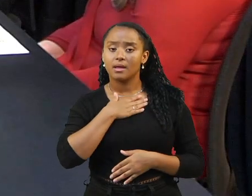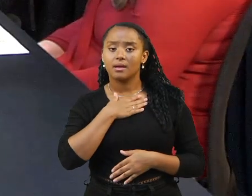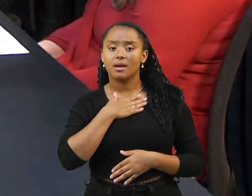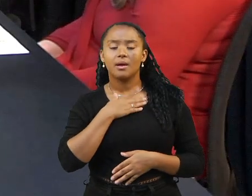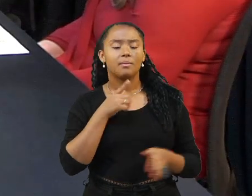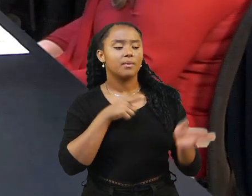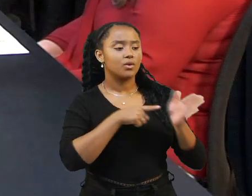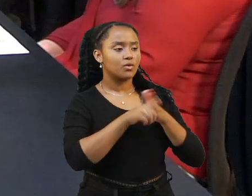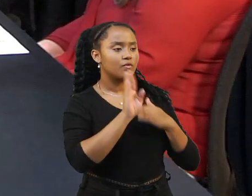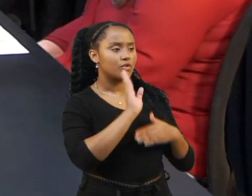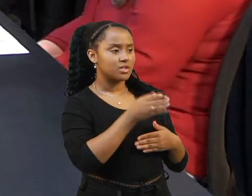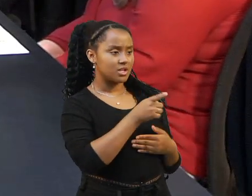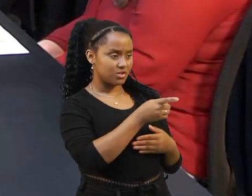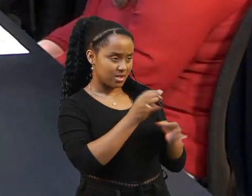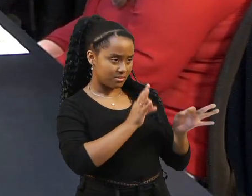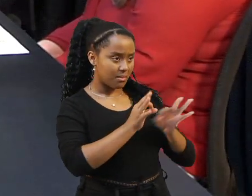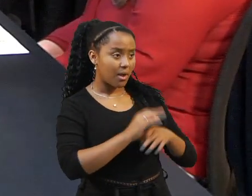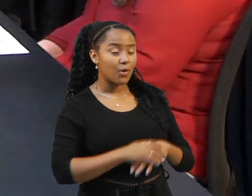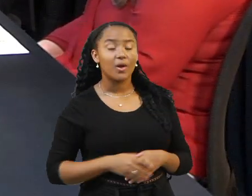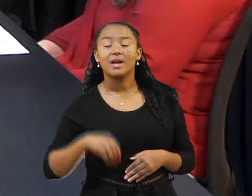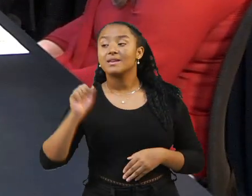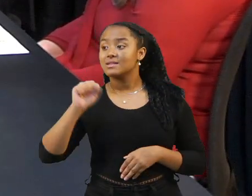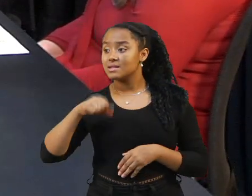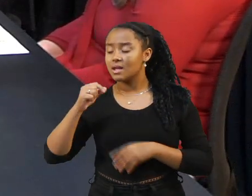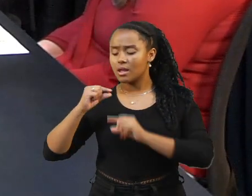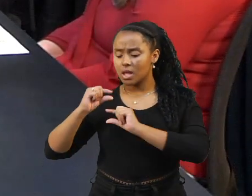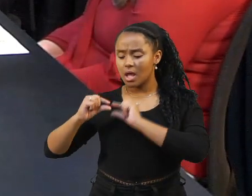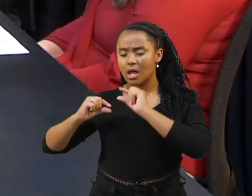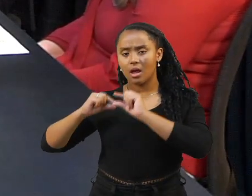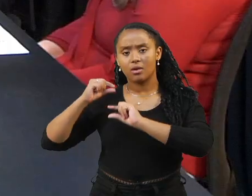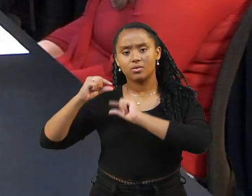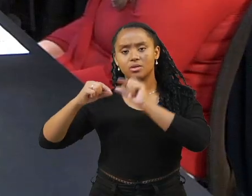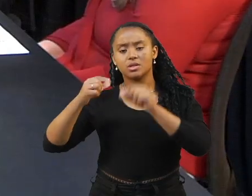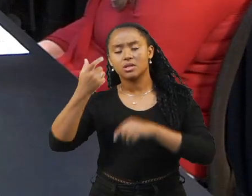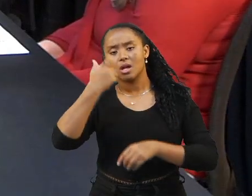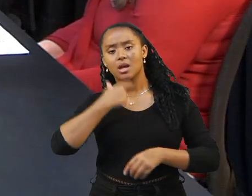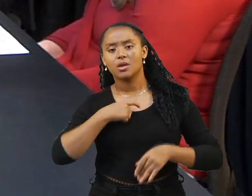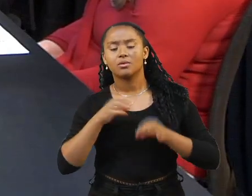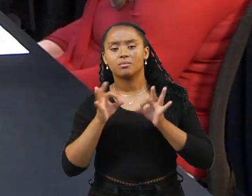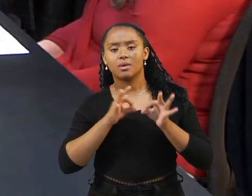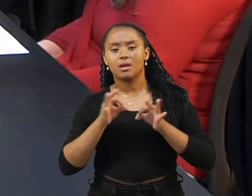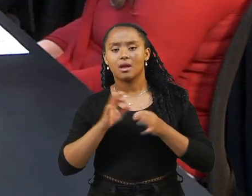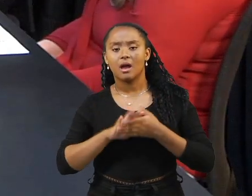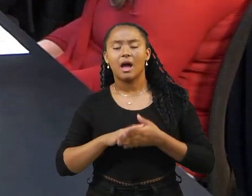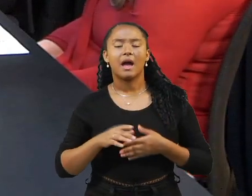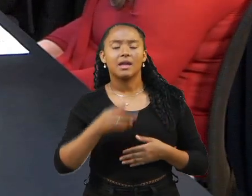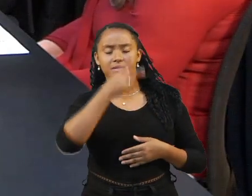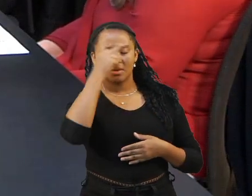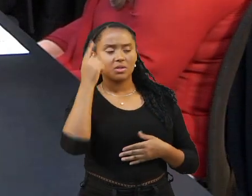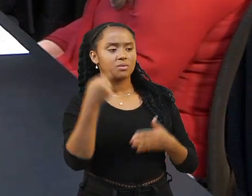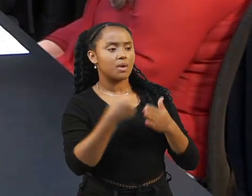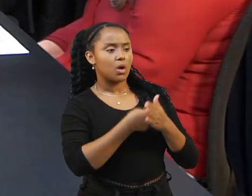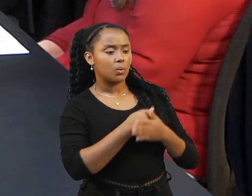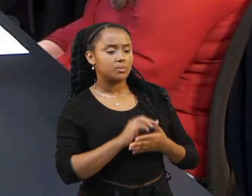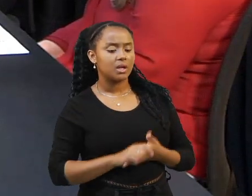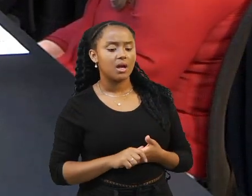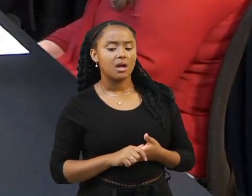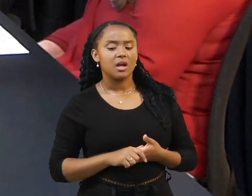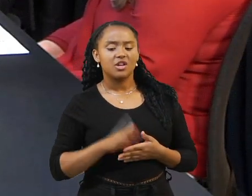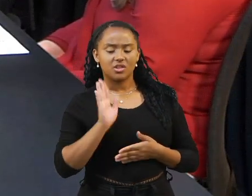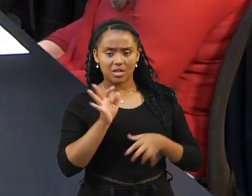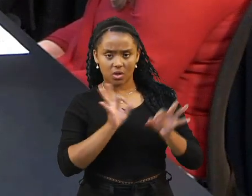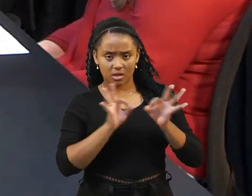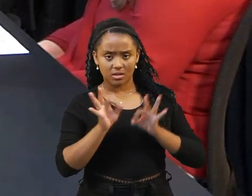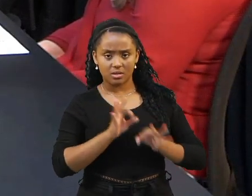também. Você se preparou? Tem se preparado? Tem me Geni? preparado a cada dia. Aí você fala, você se preparou para perder seu marido?